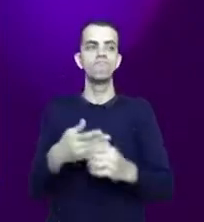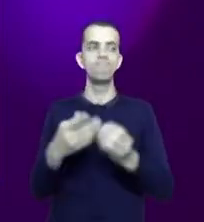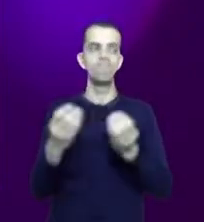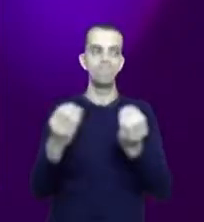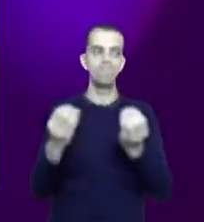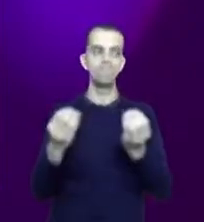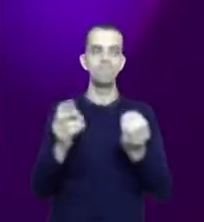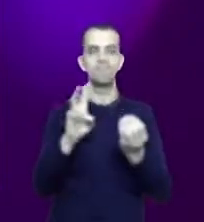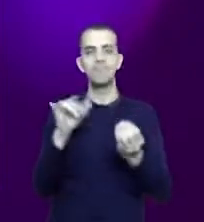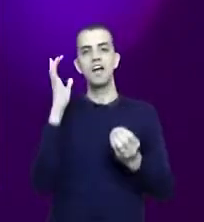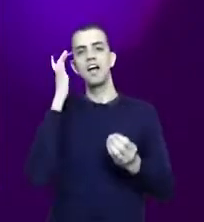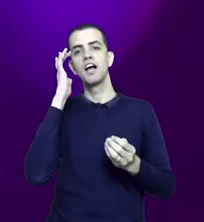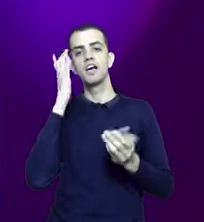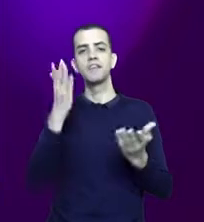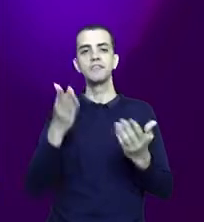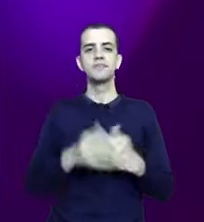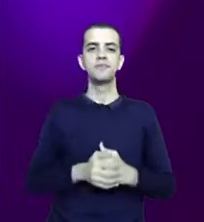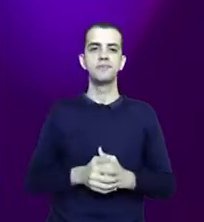radiografia? O que o senhor acha?